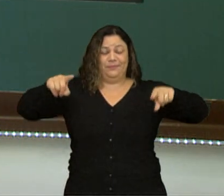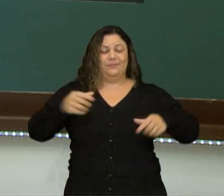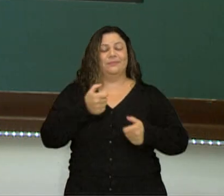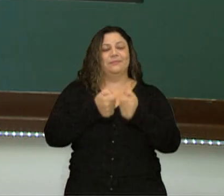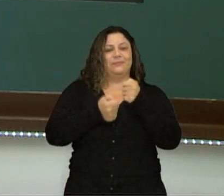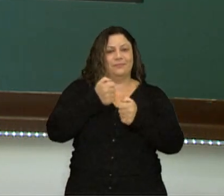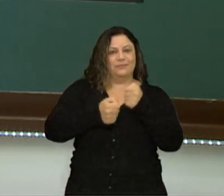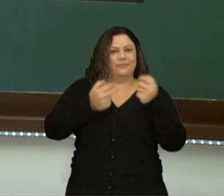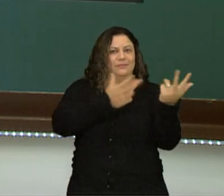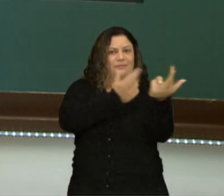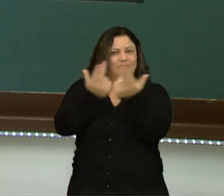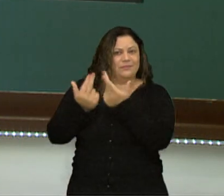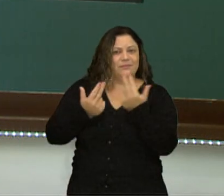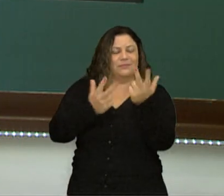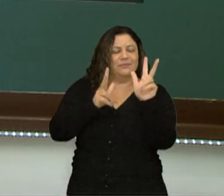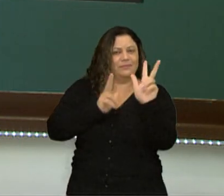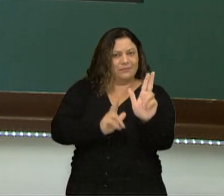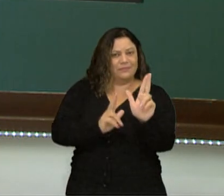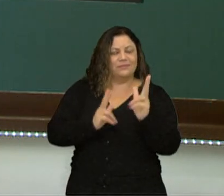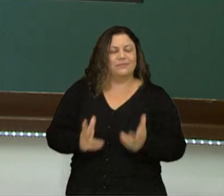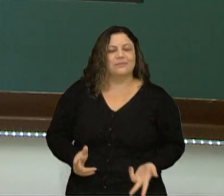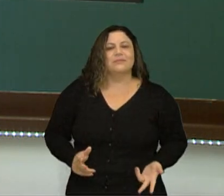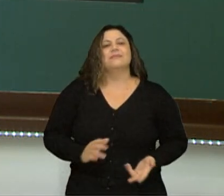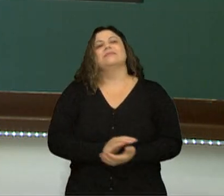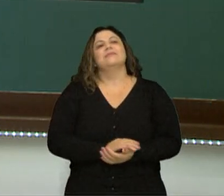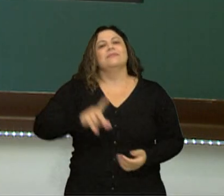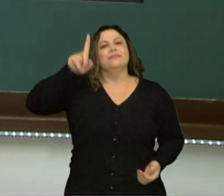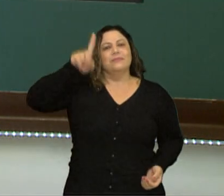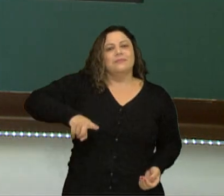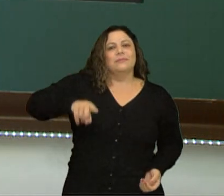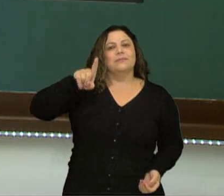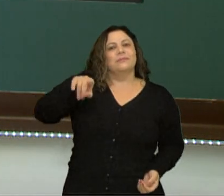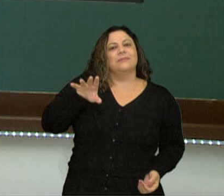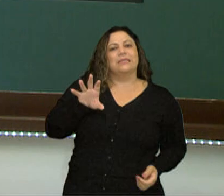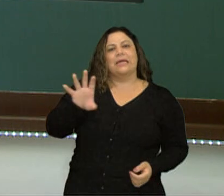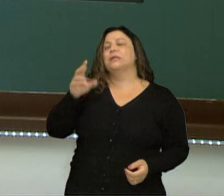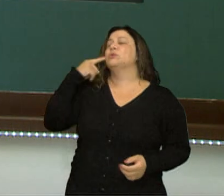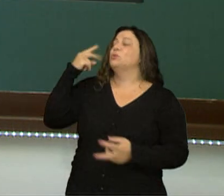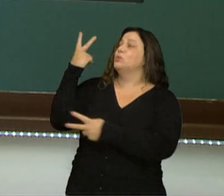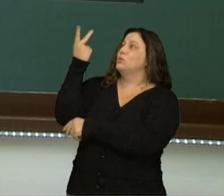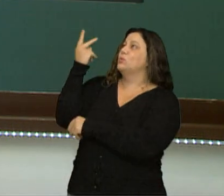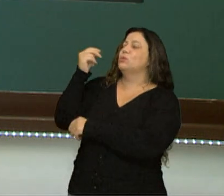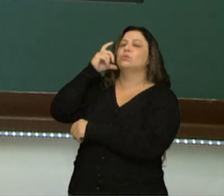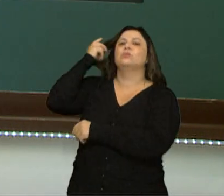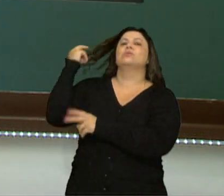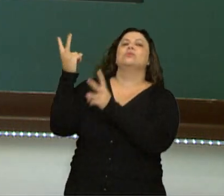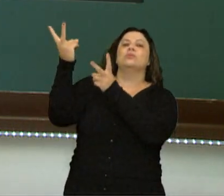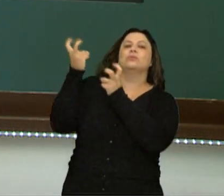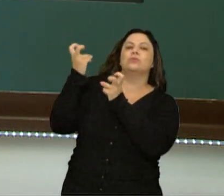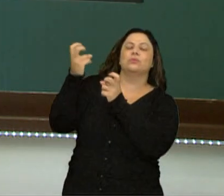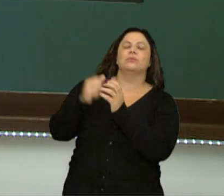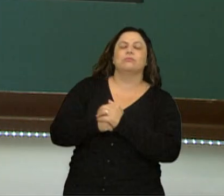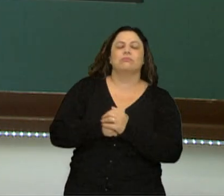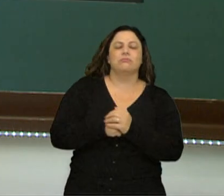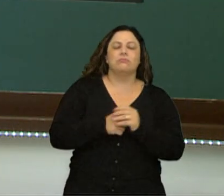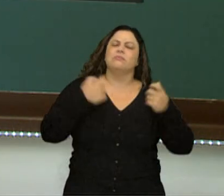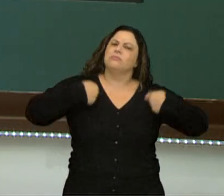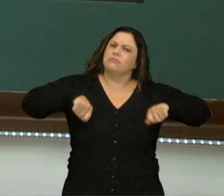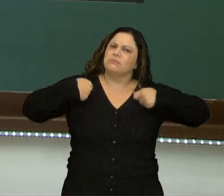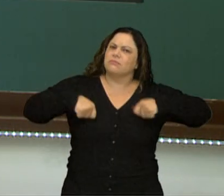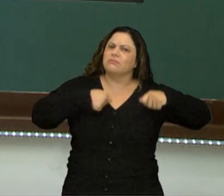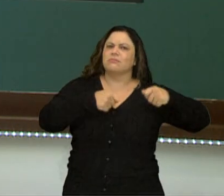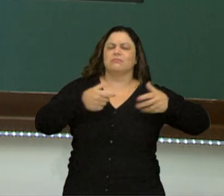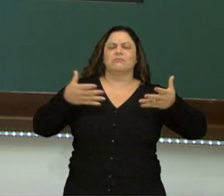não é? Então, é disso que nós estamos, porque o texto está falando desse consumismo, da necessidade de